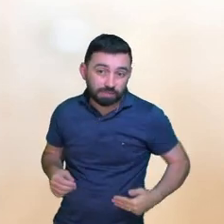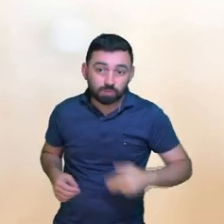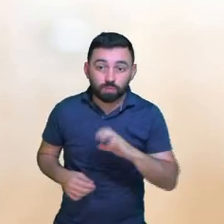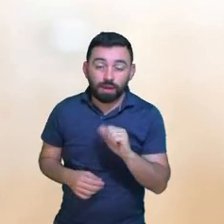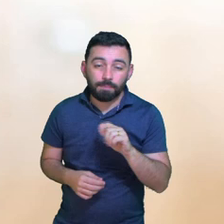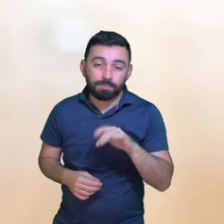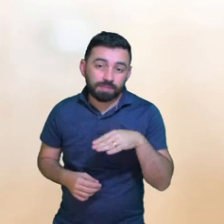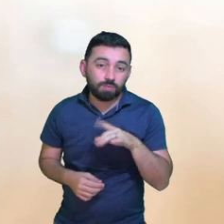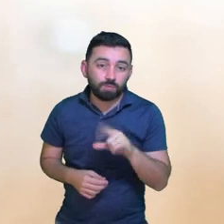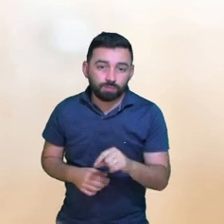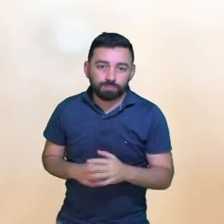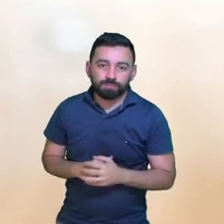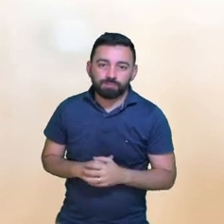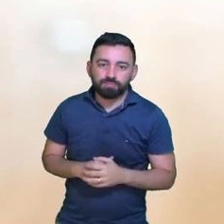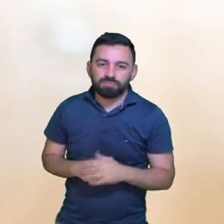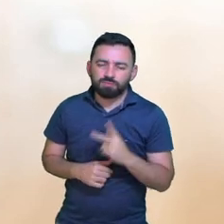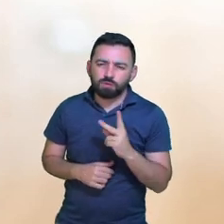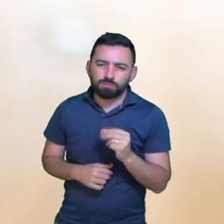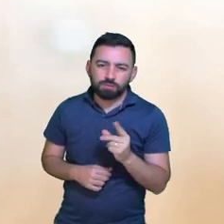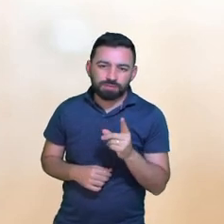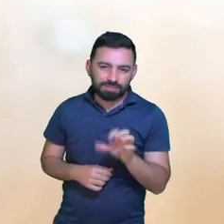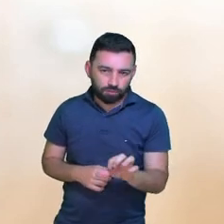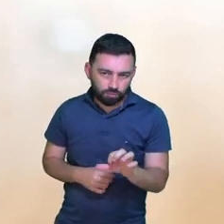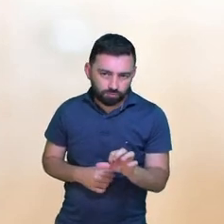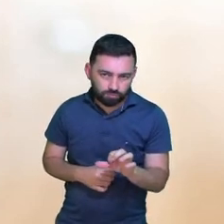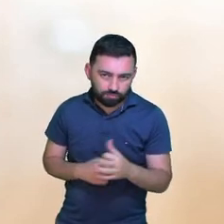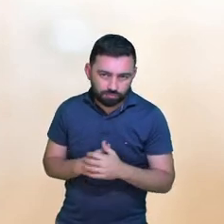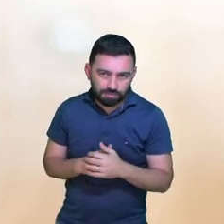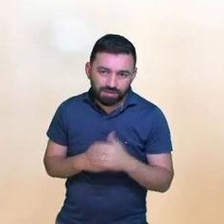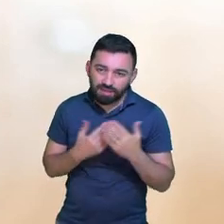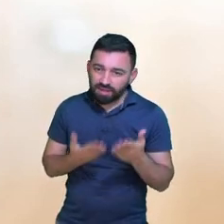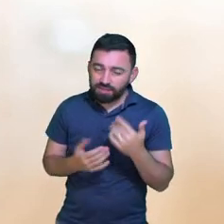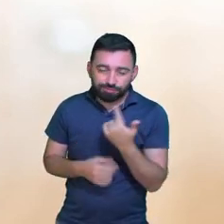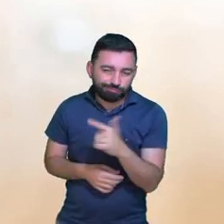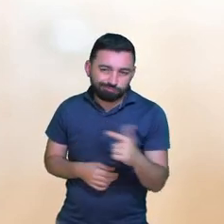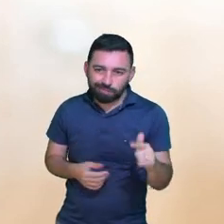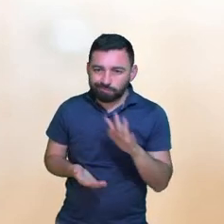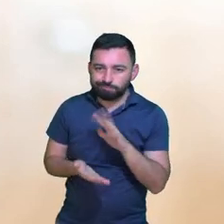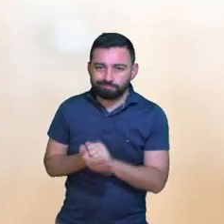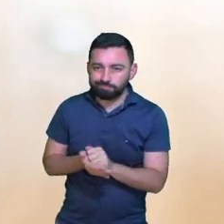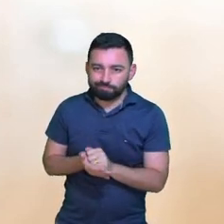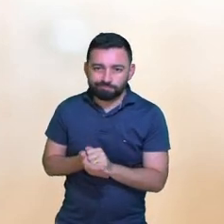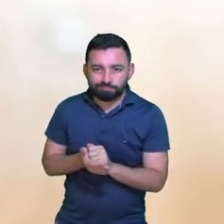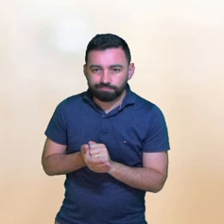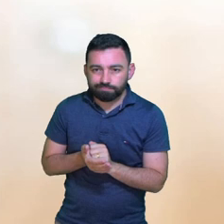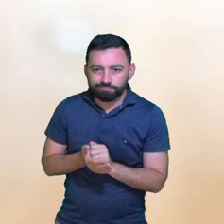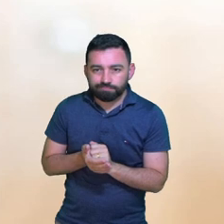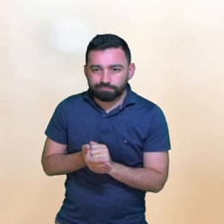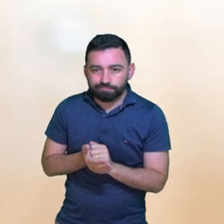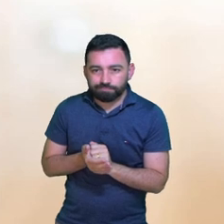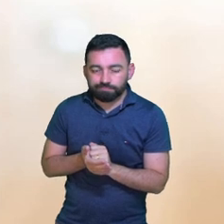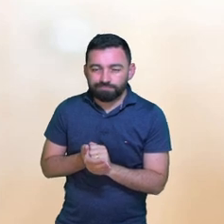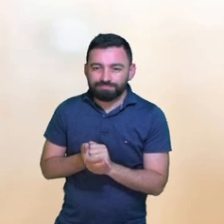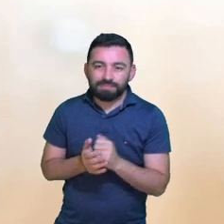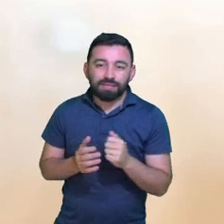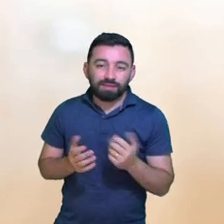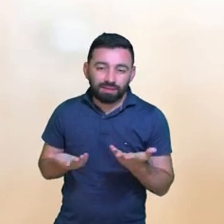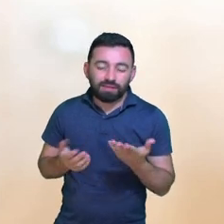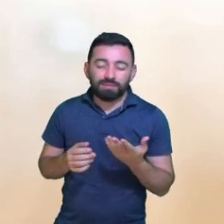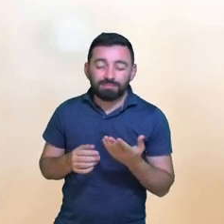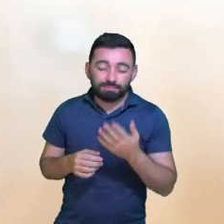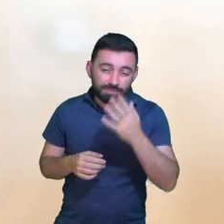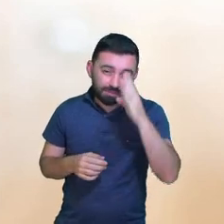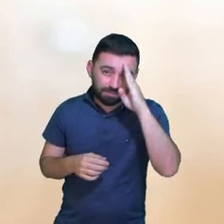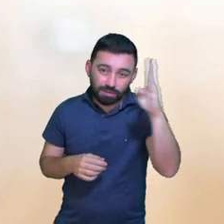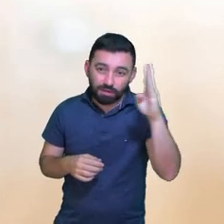linha Ok a 2019 ela não teve aderência não teve deputada sobretudo nas federais nas